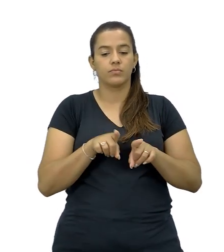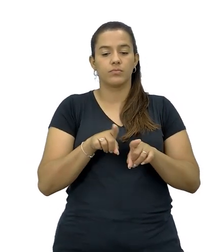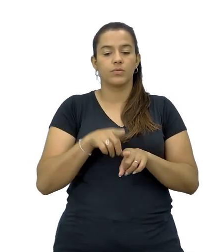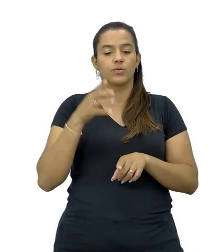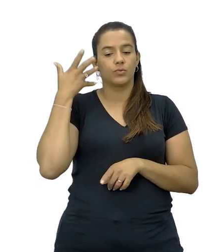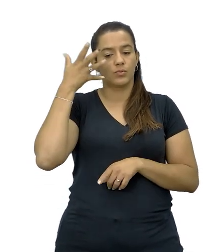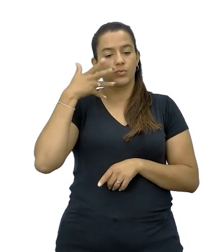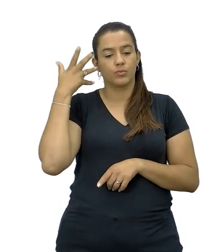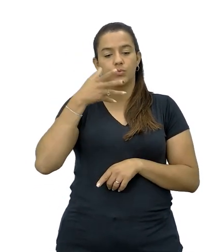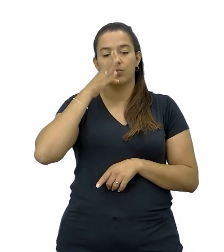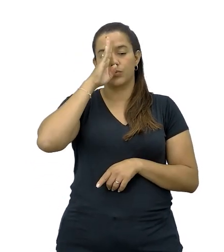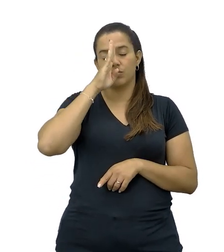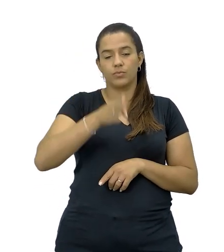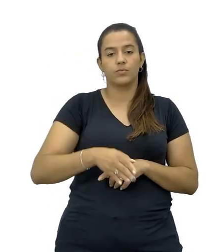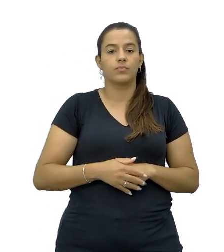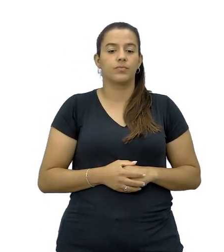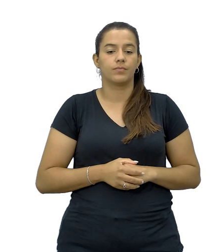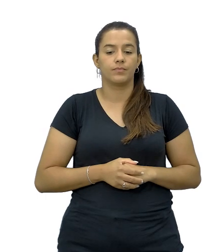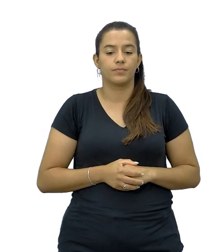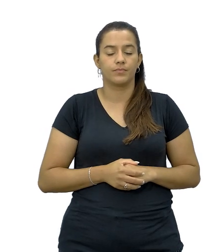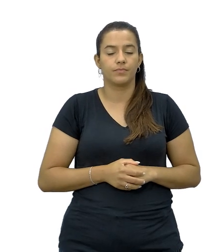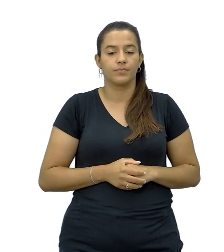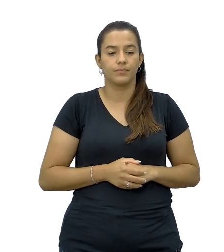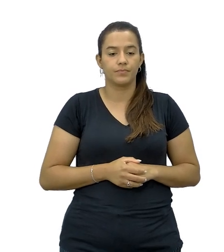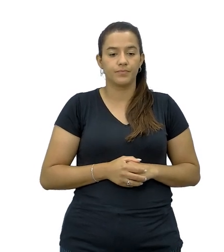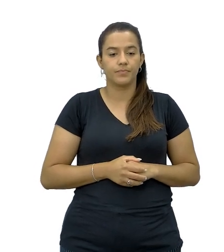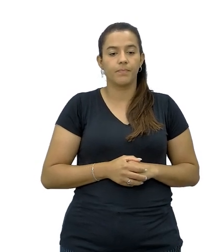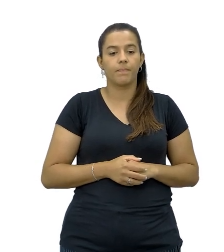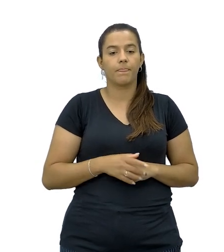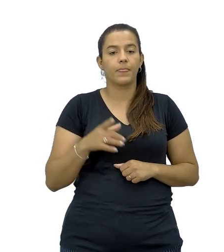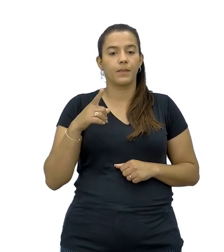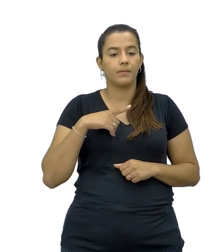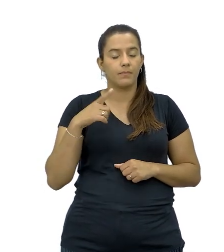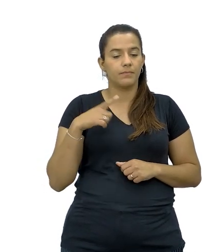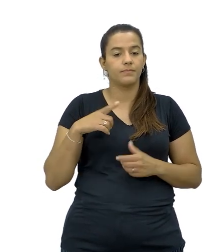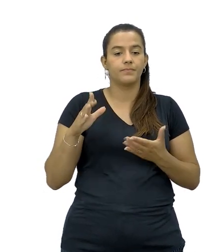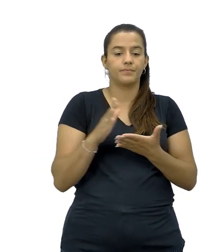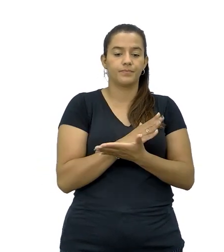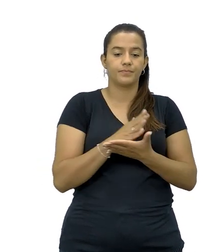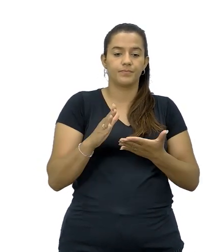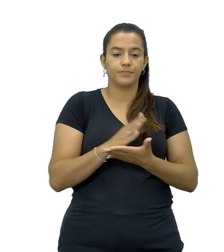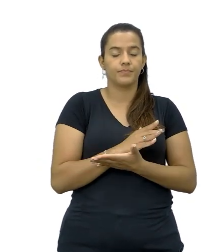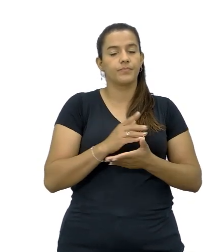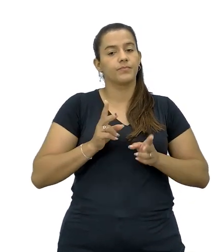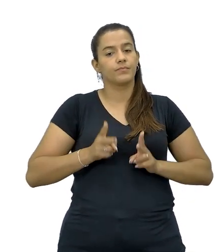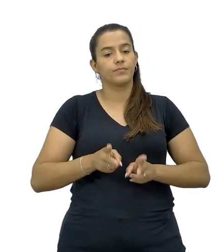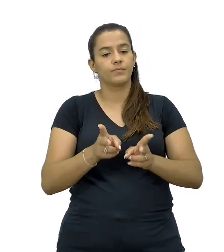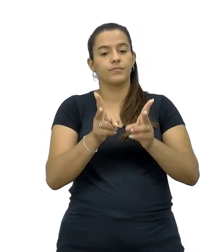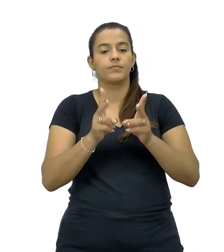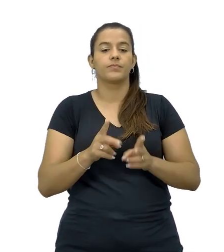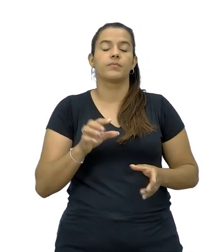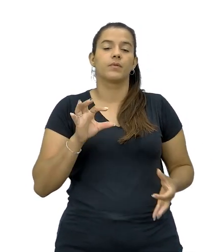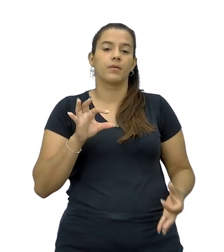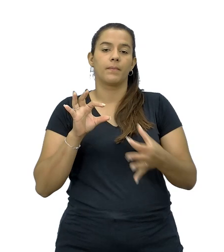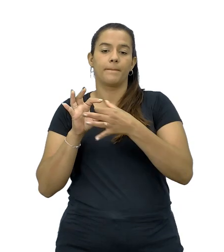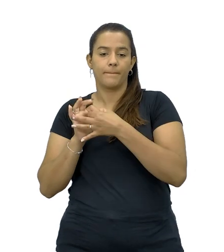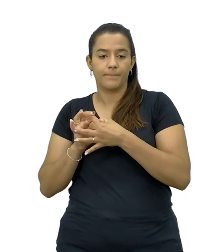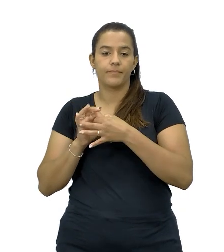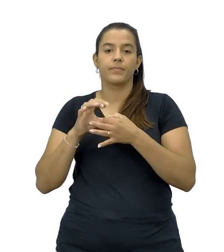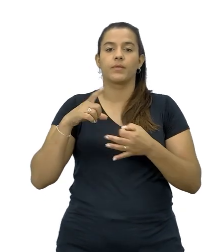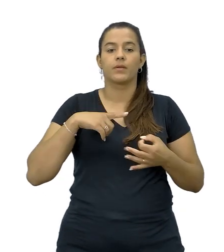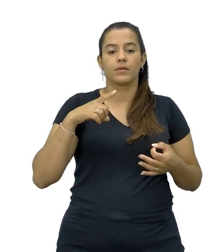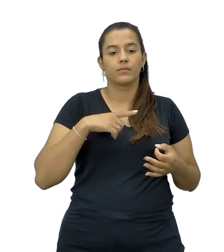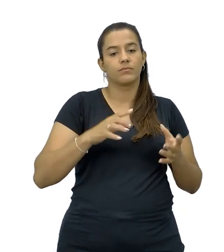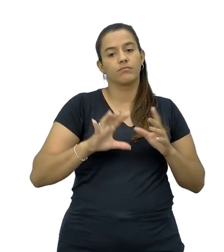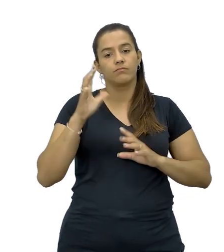discurso direto. Vejam, há elementos aí que estão sempre vinculados à questão dos